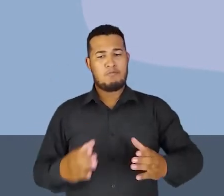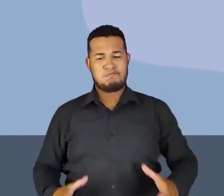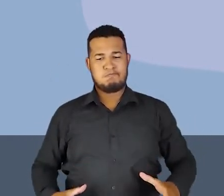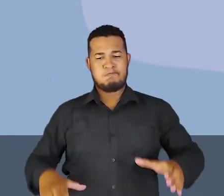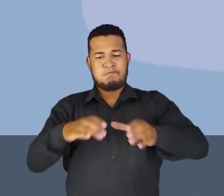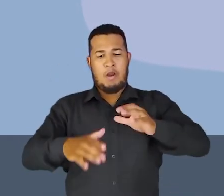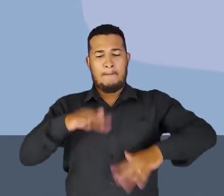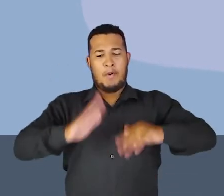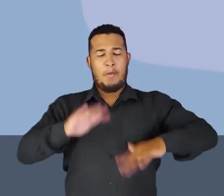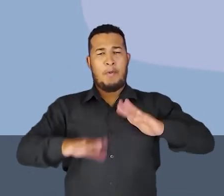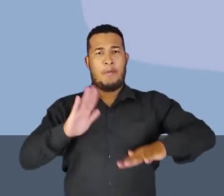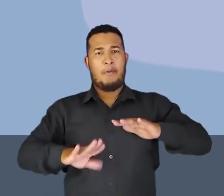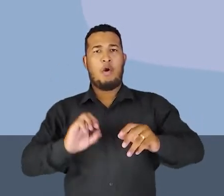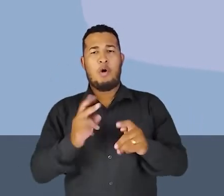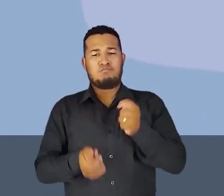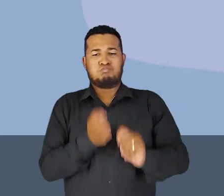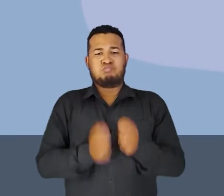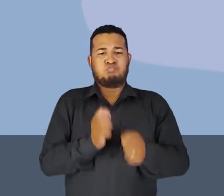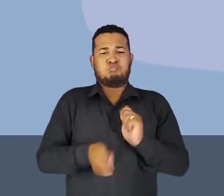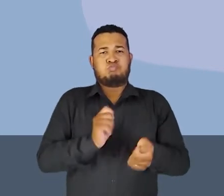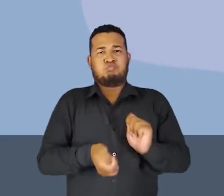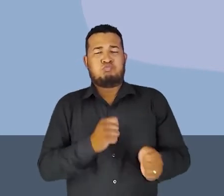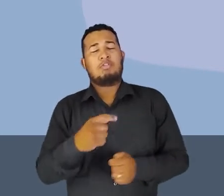percussão e das batidas, né?